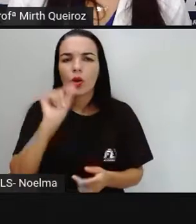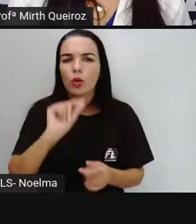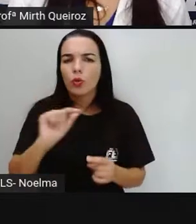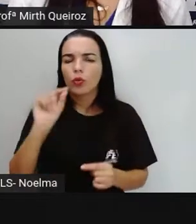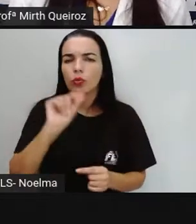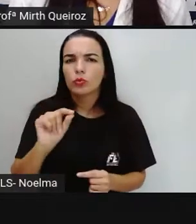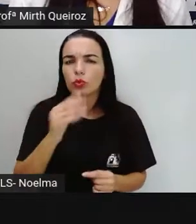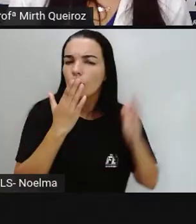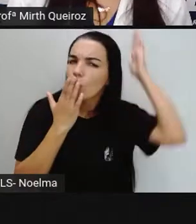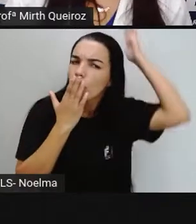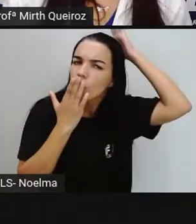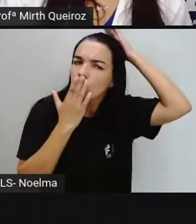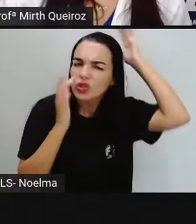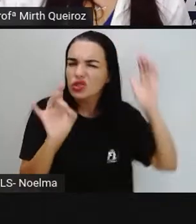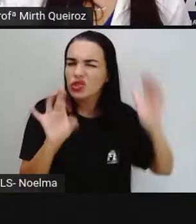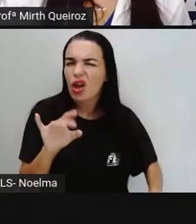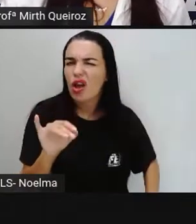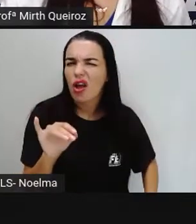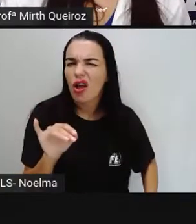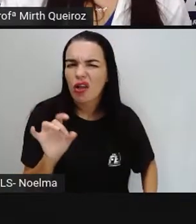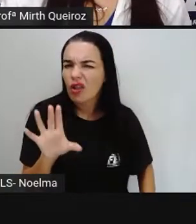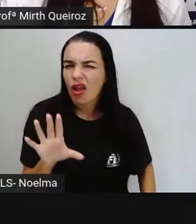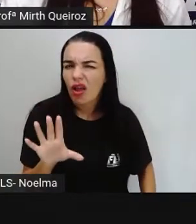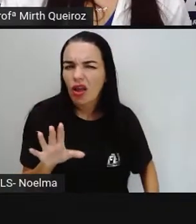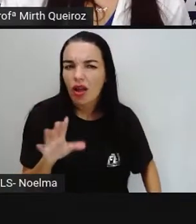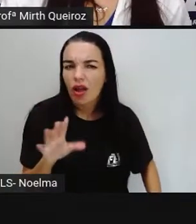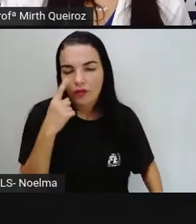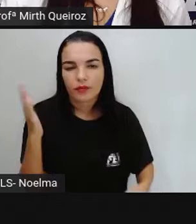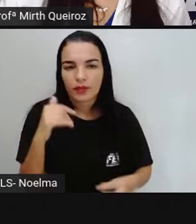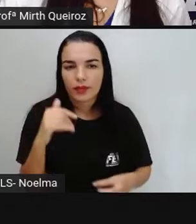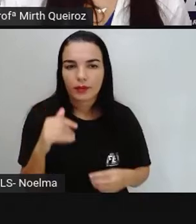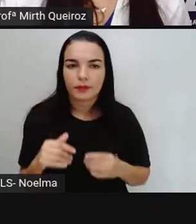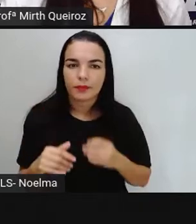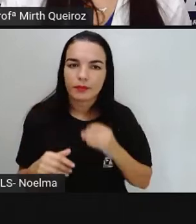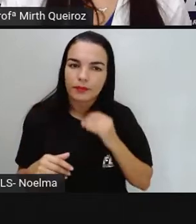só isso? Isso o quê? Vamos ver o que é?